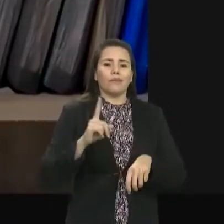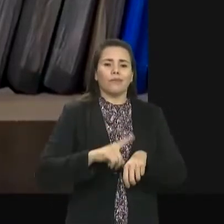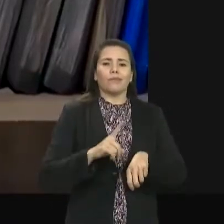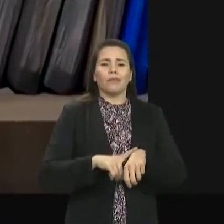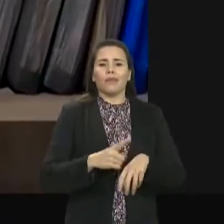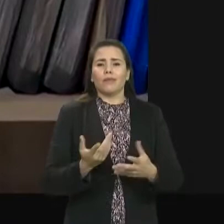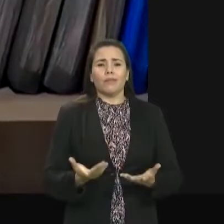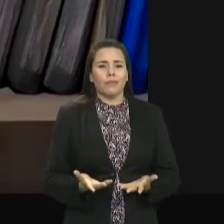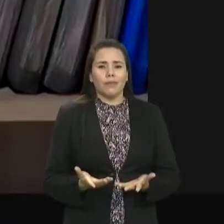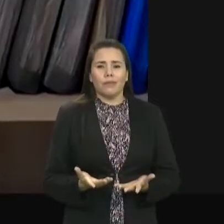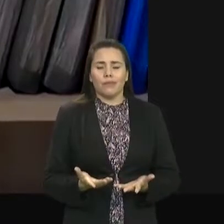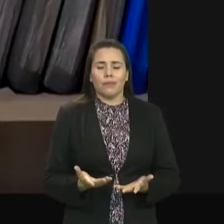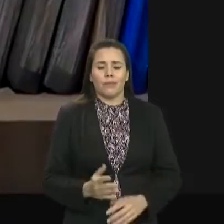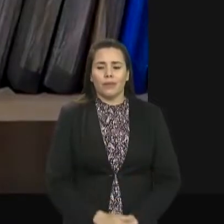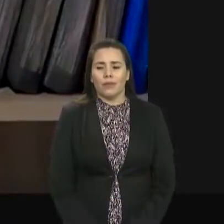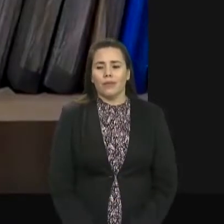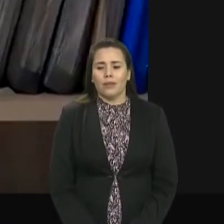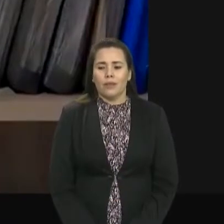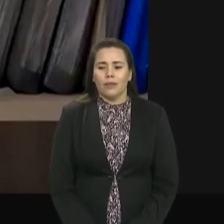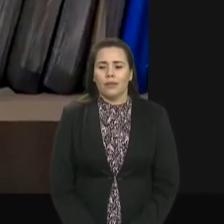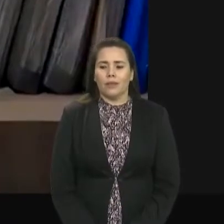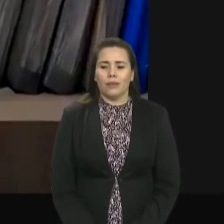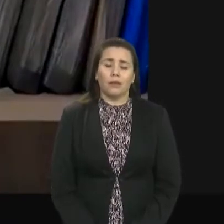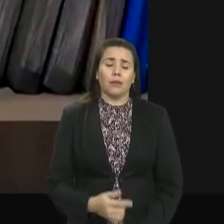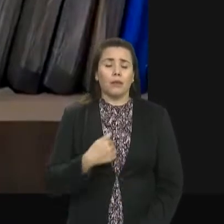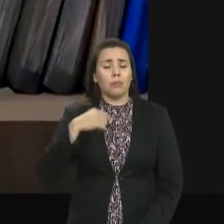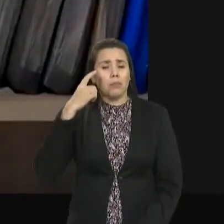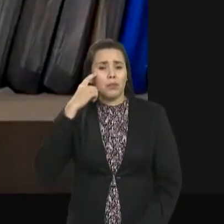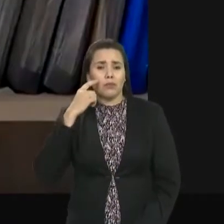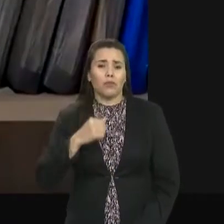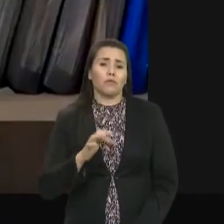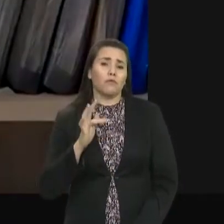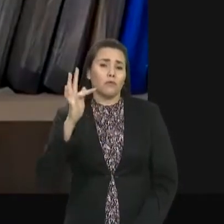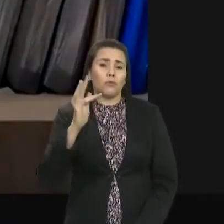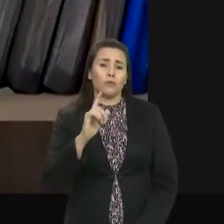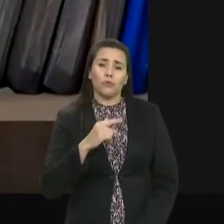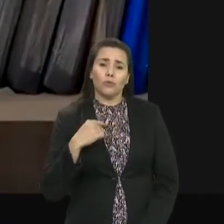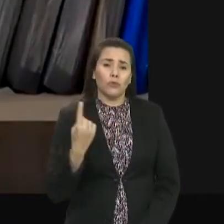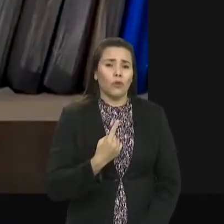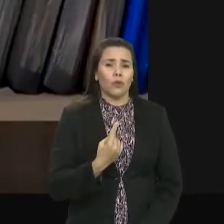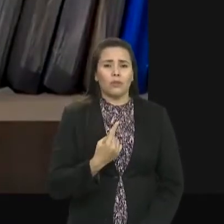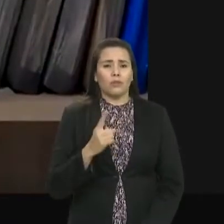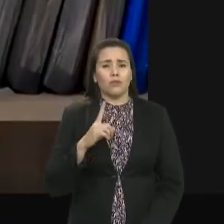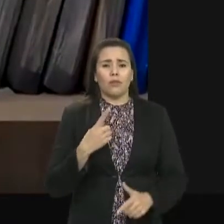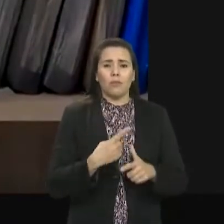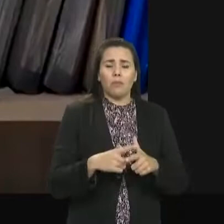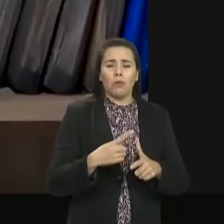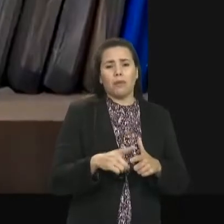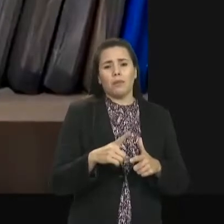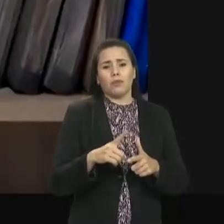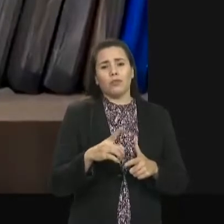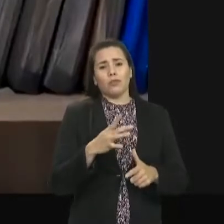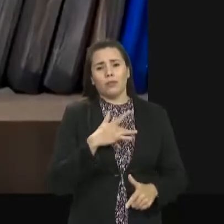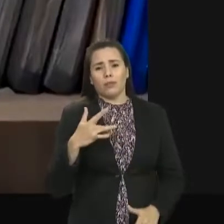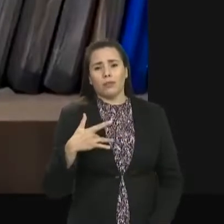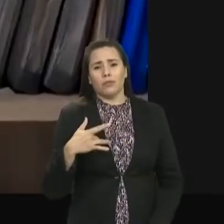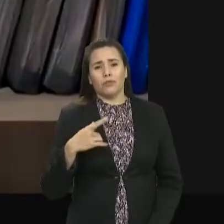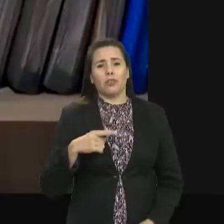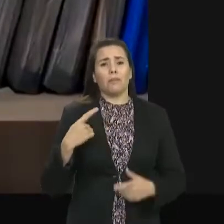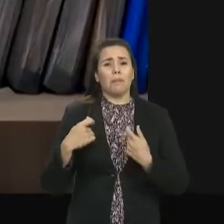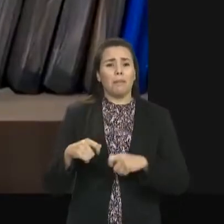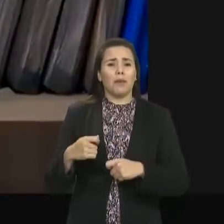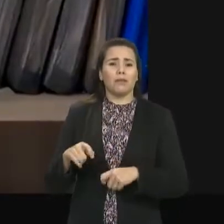auxiliar nos casos de doação de órgãos no âmbito do estado do Maranhão. O problema principal que inviabilizou o